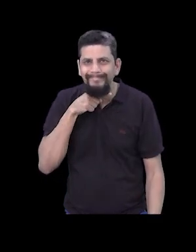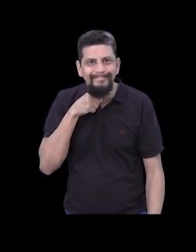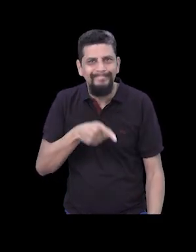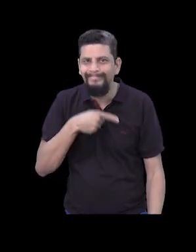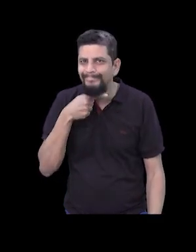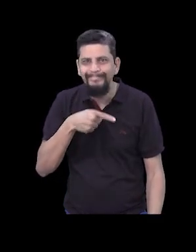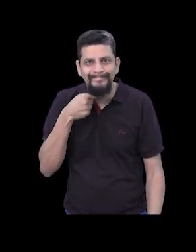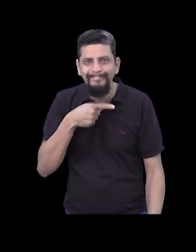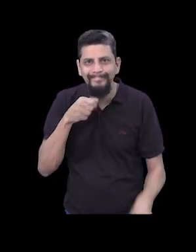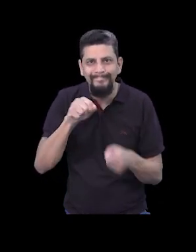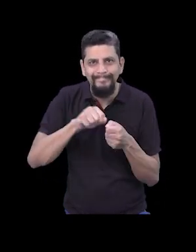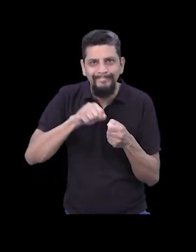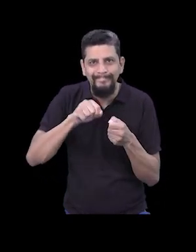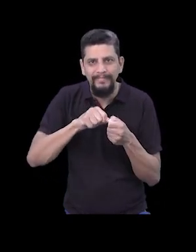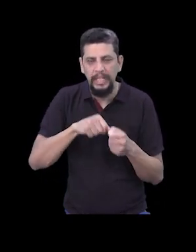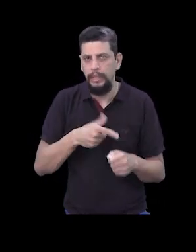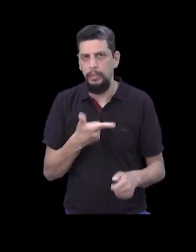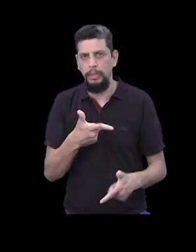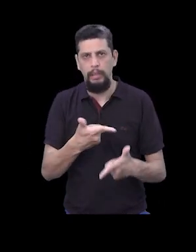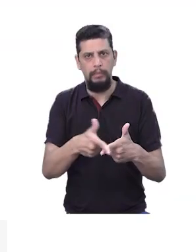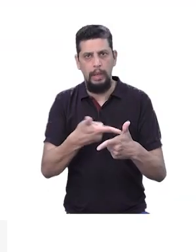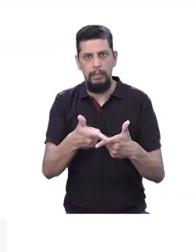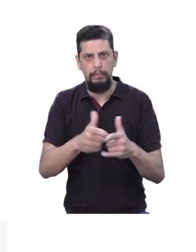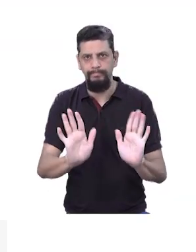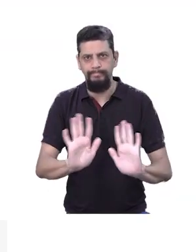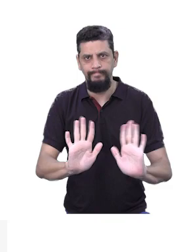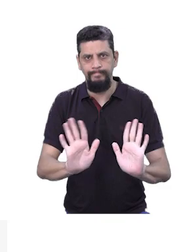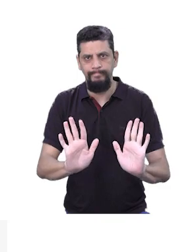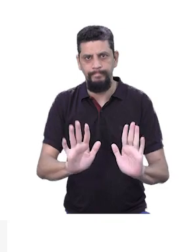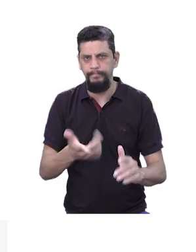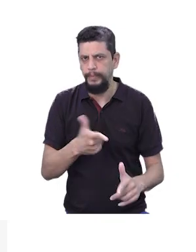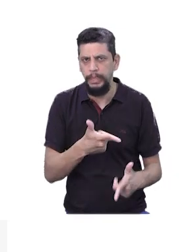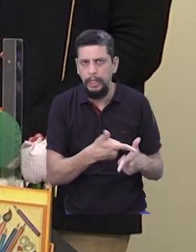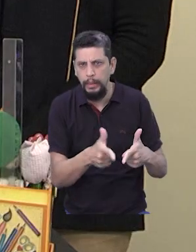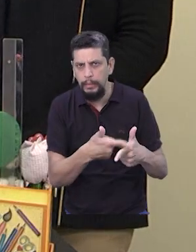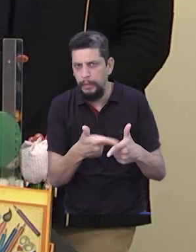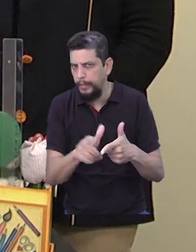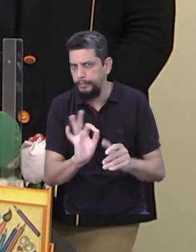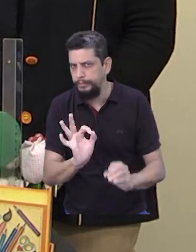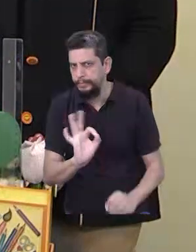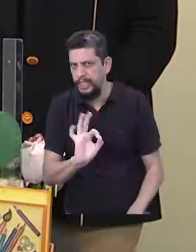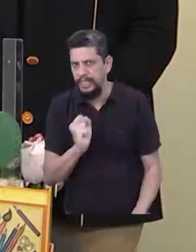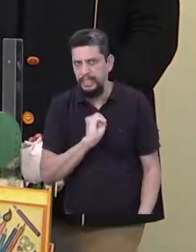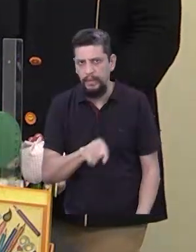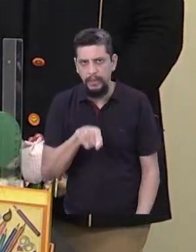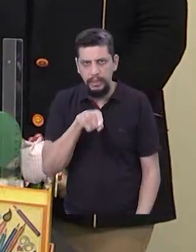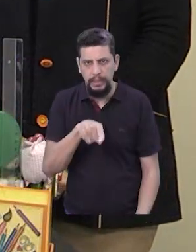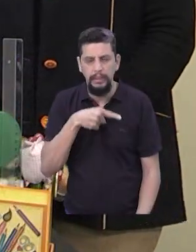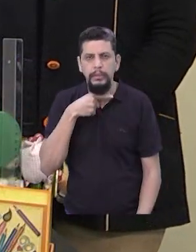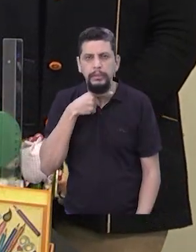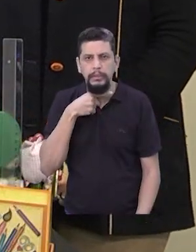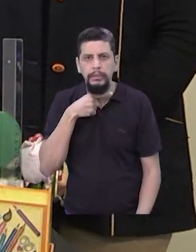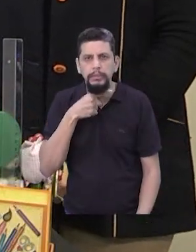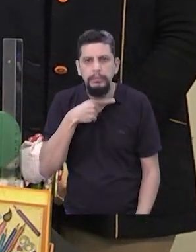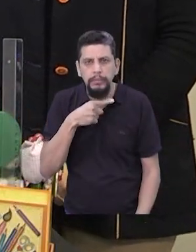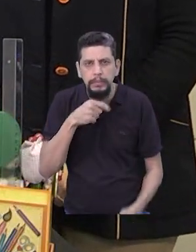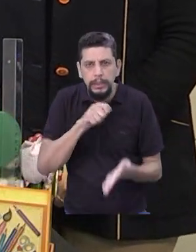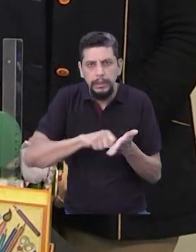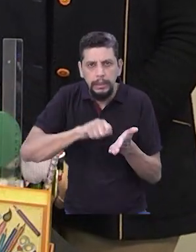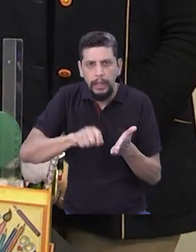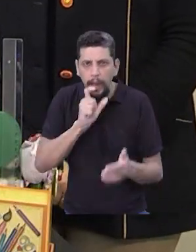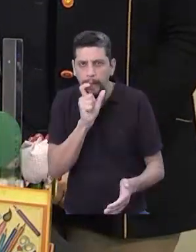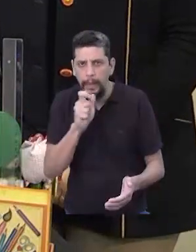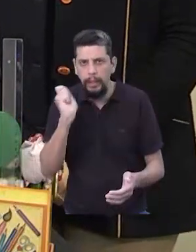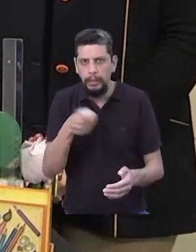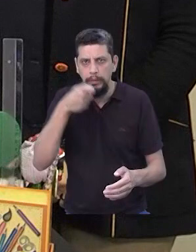não consegue. Não tem problema, né, professora Simone? Não tem problema. Se você não conseguir escrever a